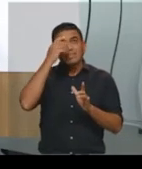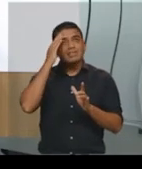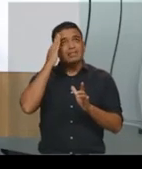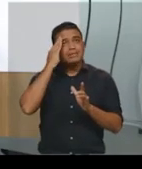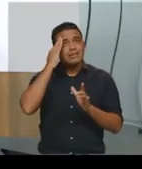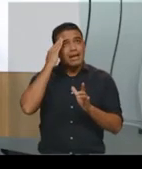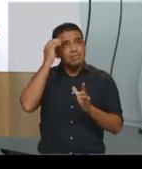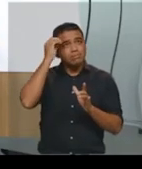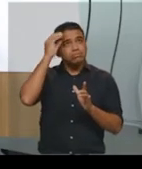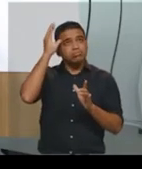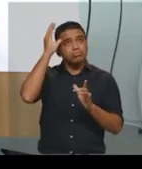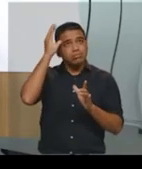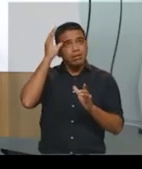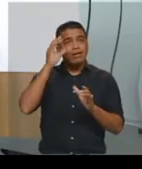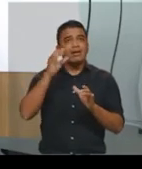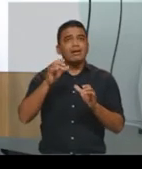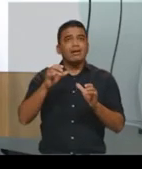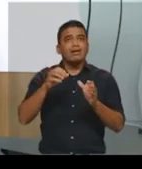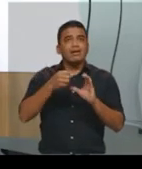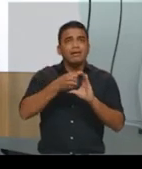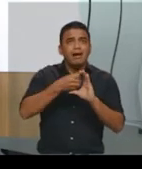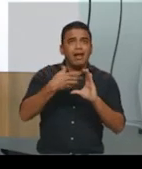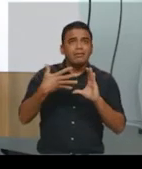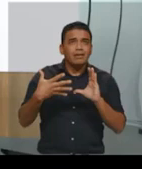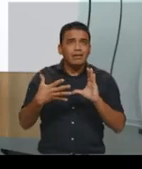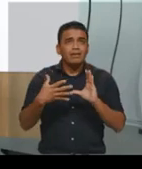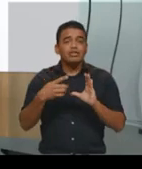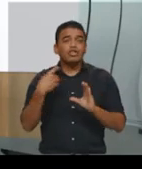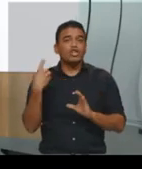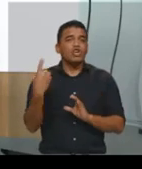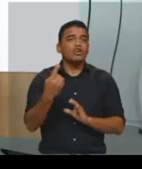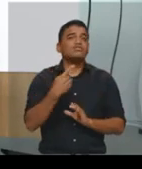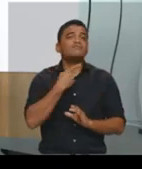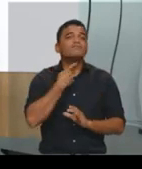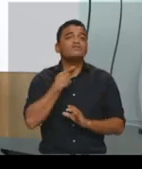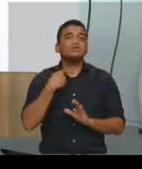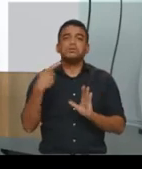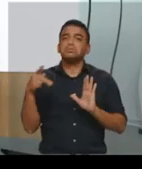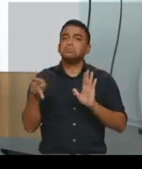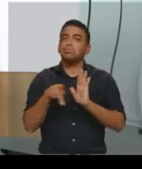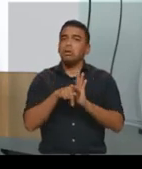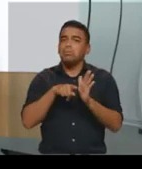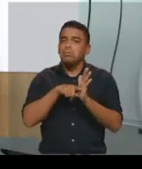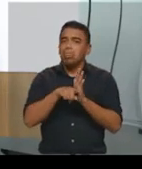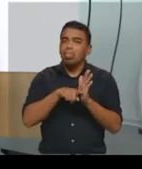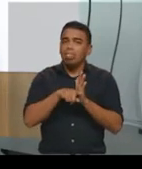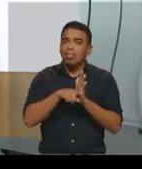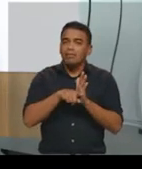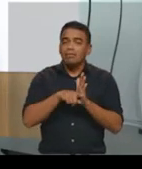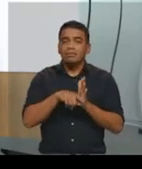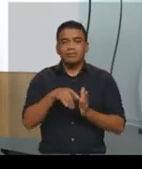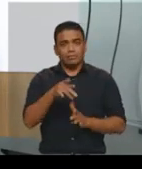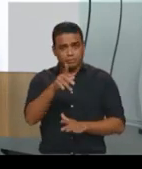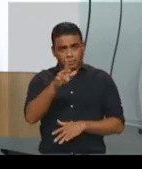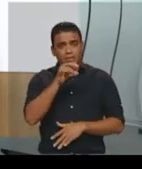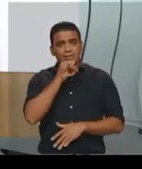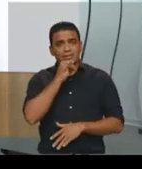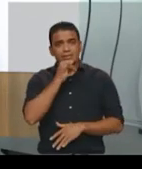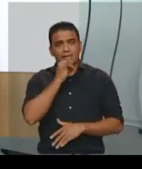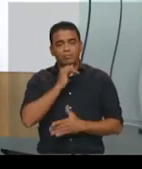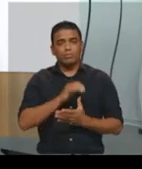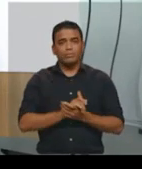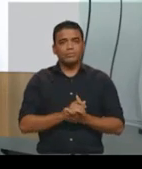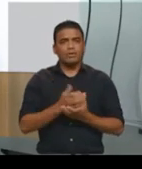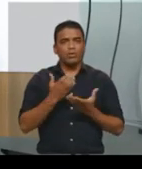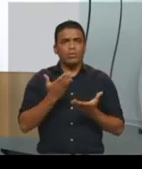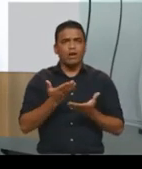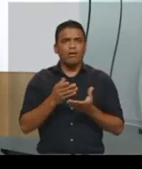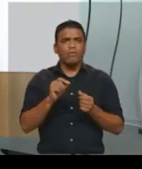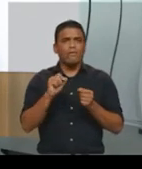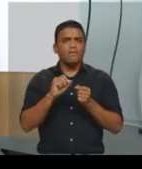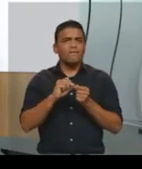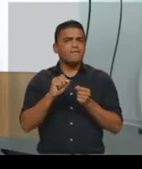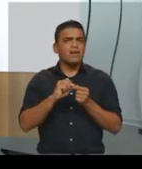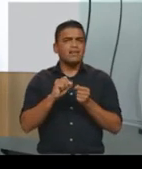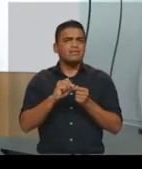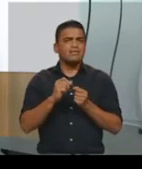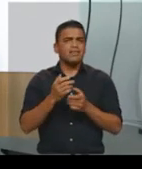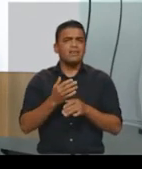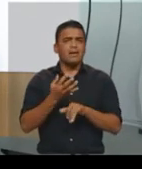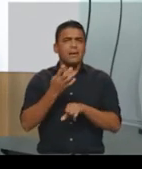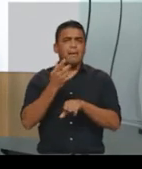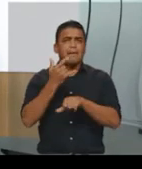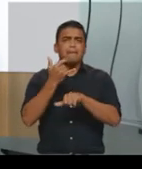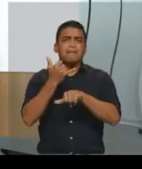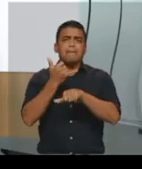alterá-las, manipulá-las de acordo com o nosso interesse. Por exemplo, se eu quiser construir um monumento de um